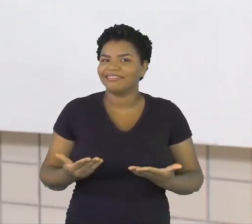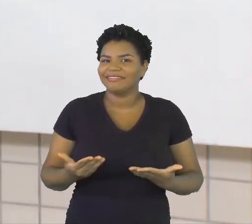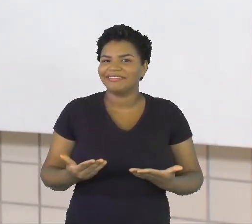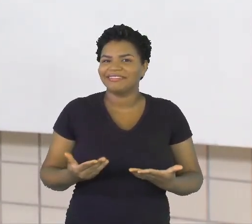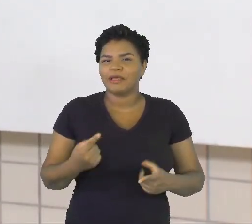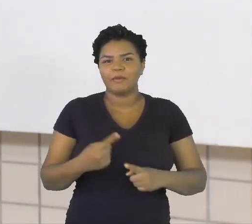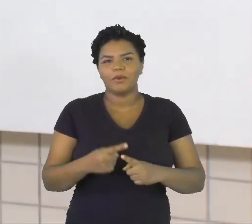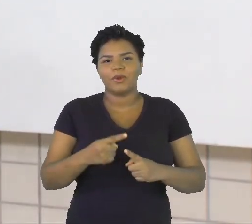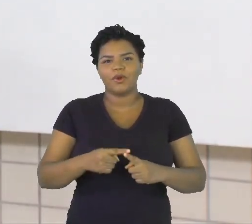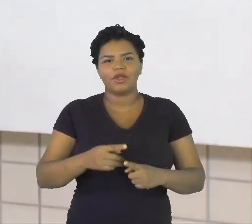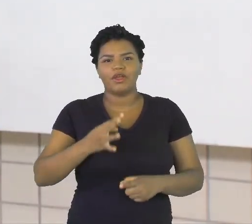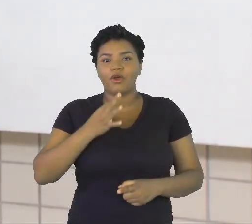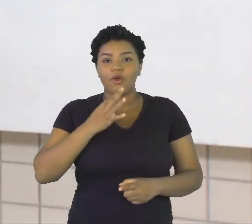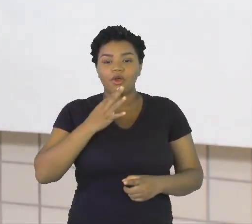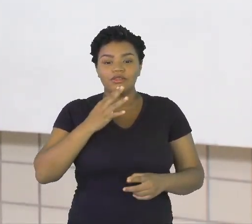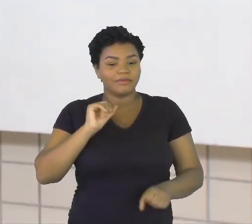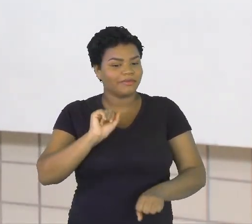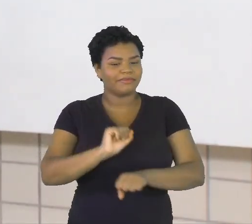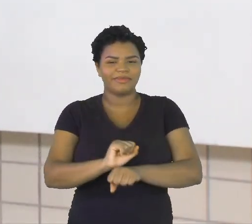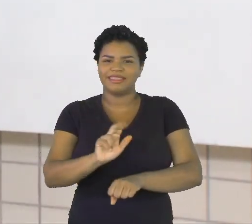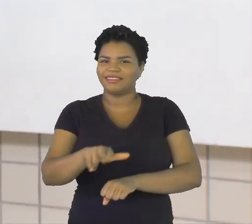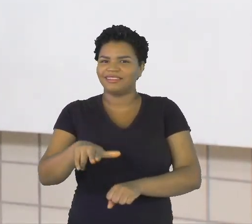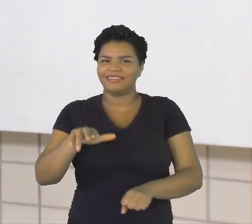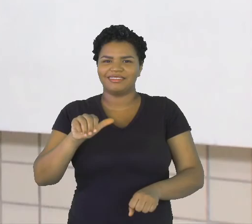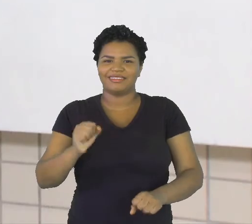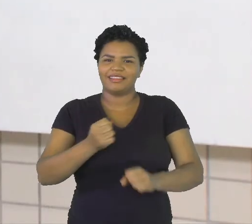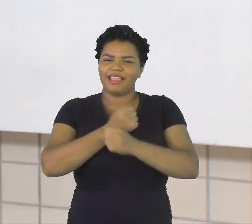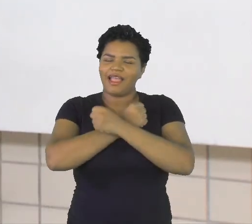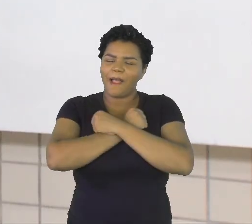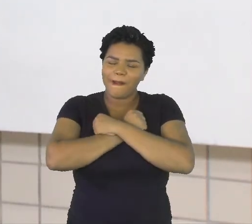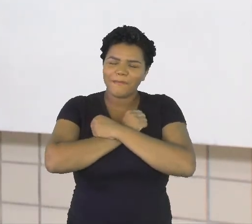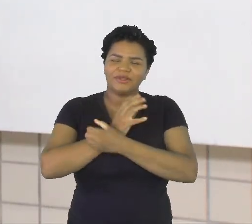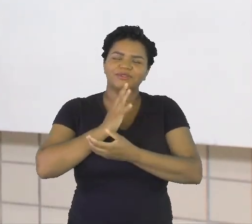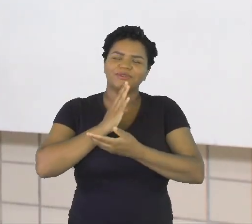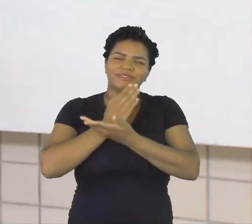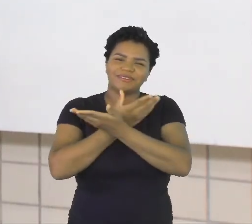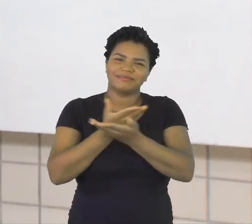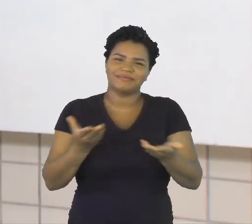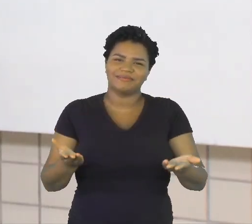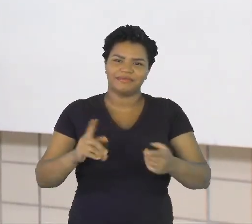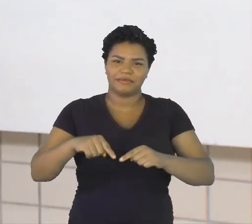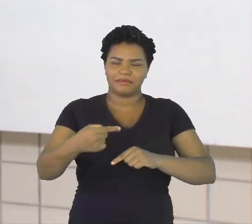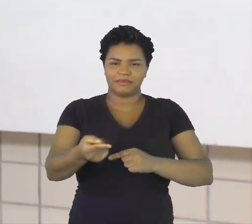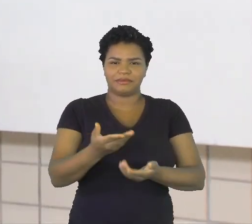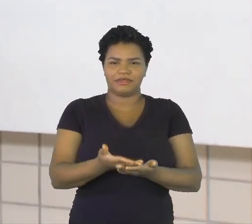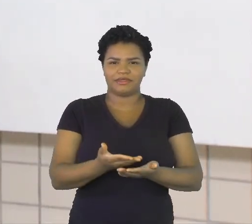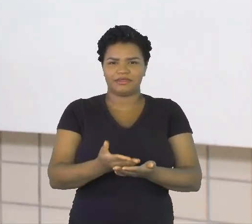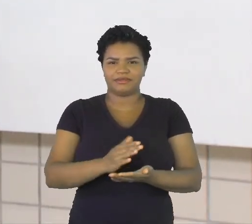conhecimento não pode parar. Abraços de sabedoria e até a próxima aula.